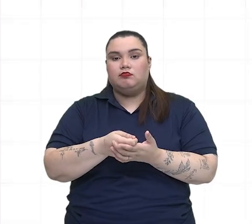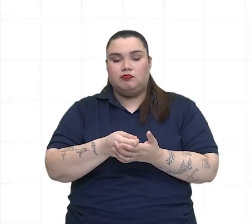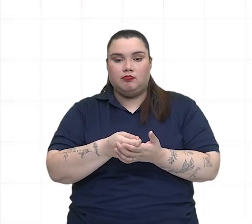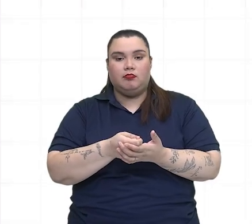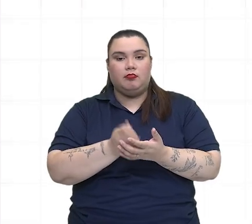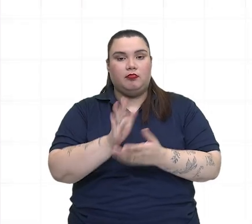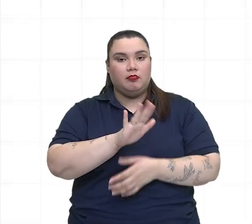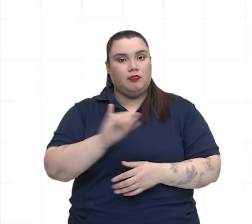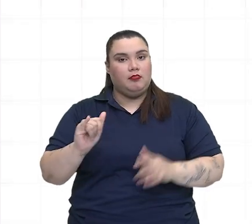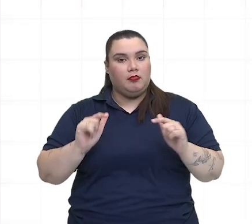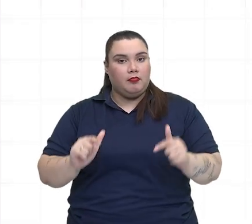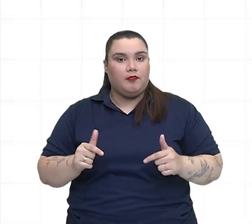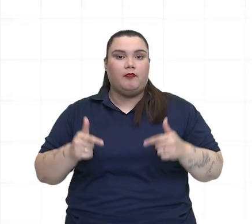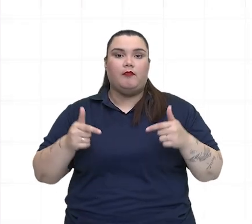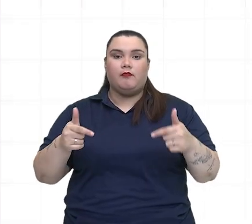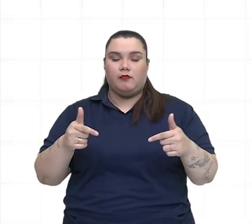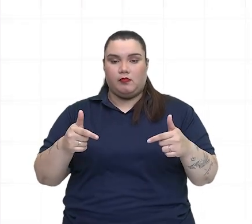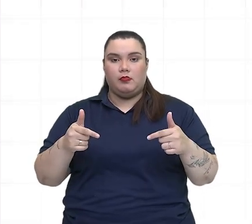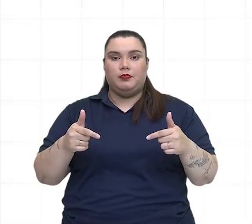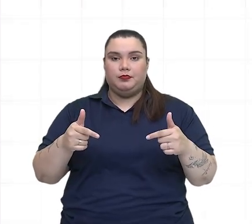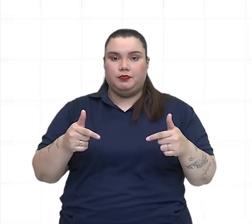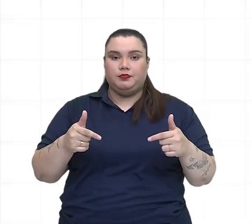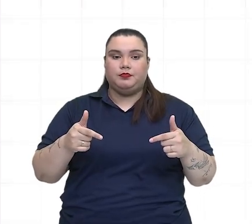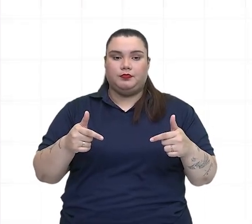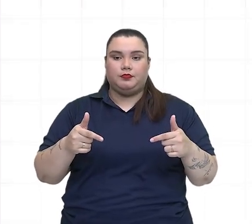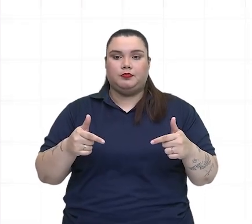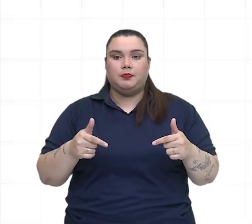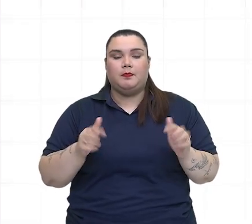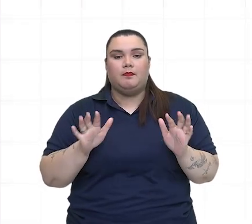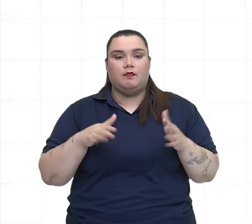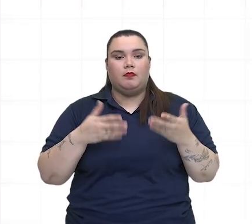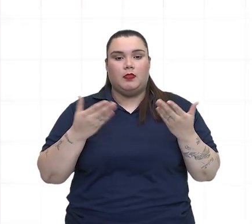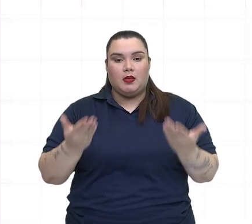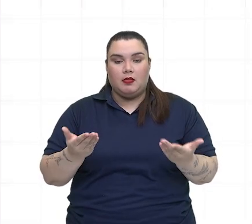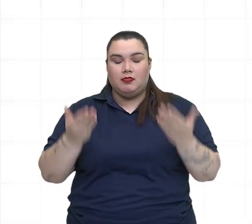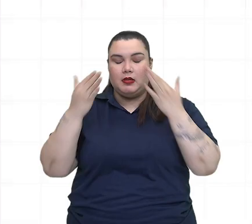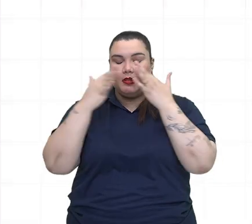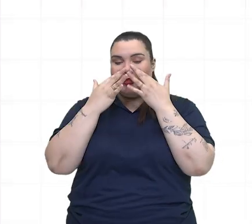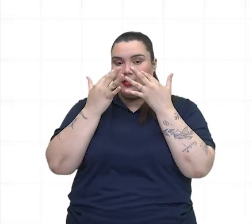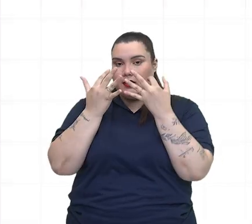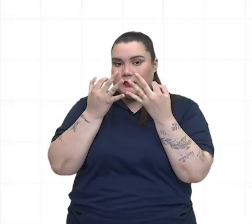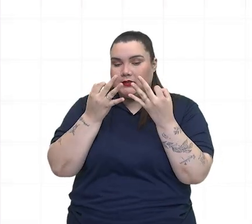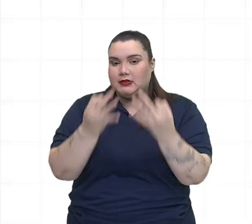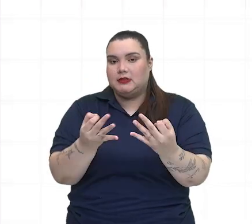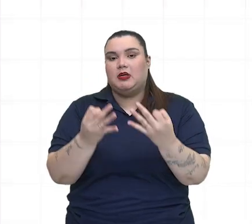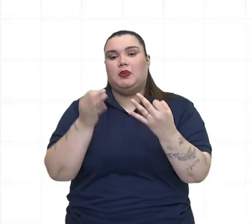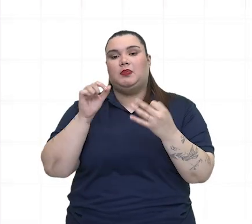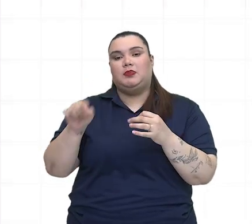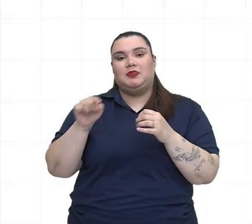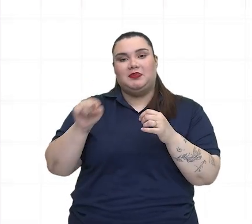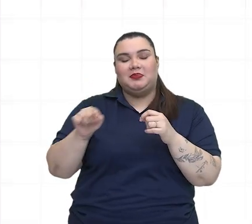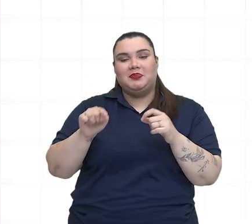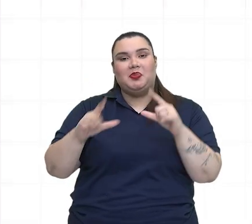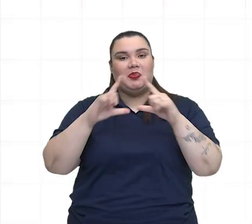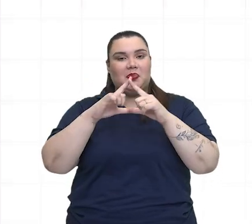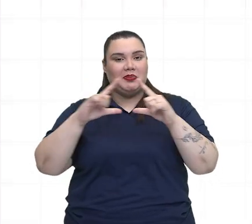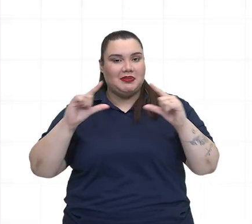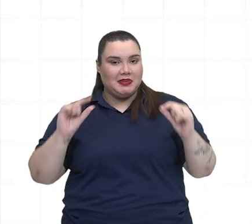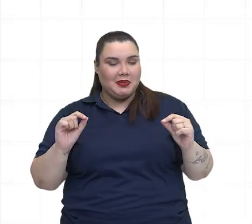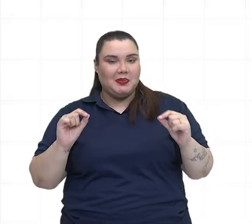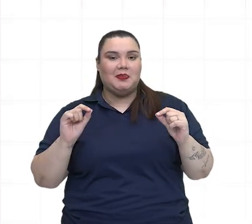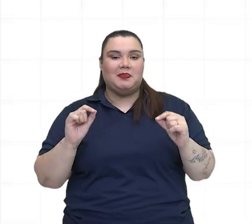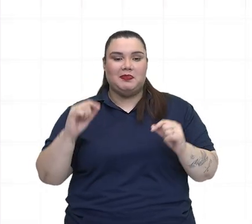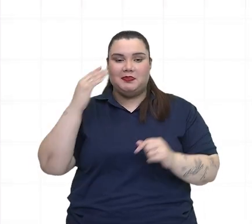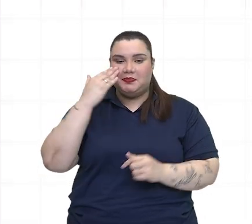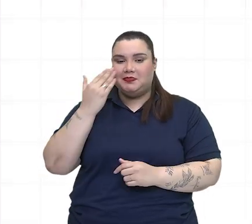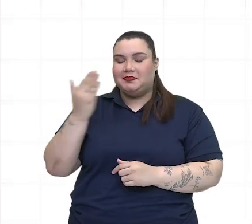ser tomada. Então, olho no losango, olha o olho do